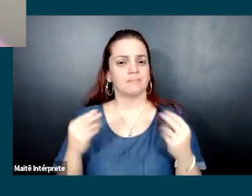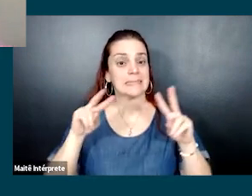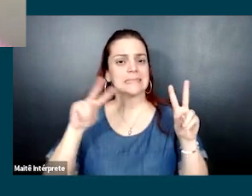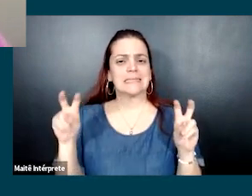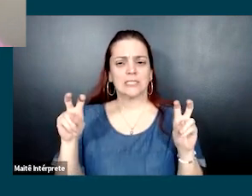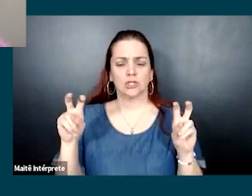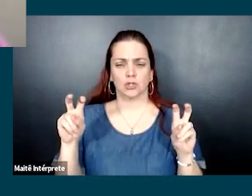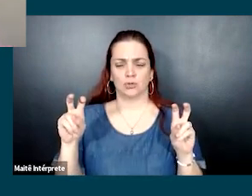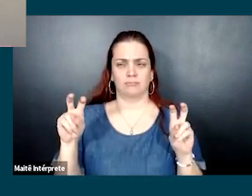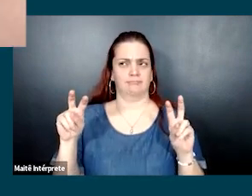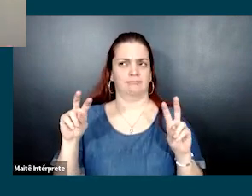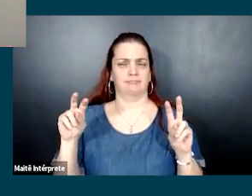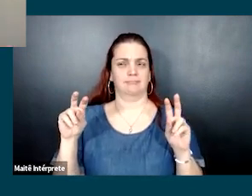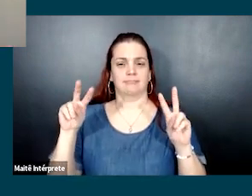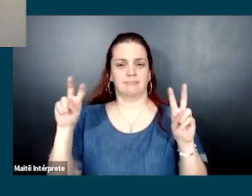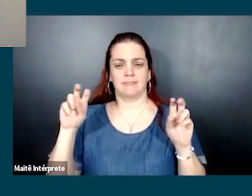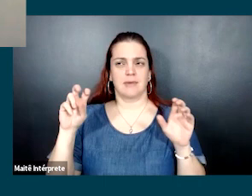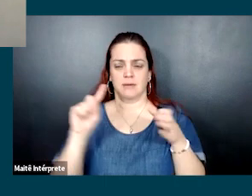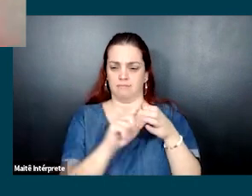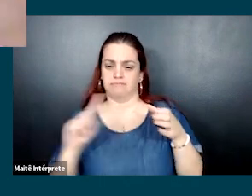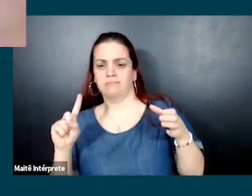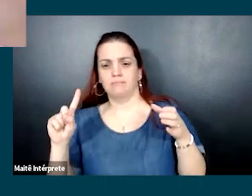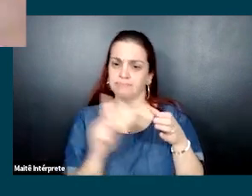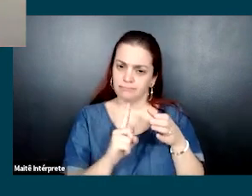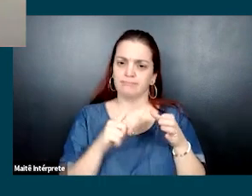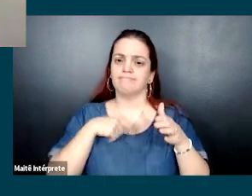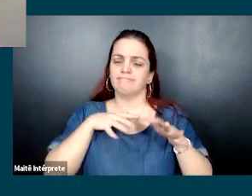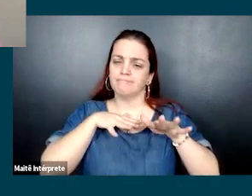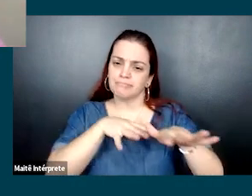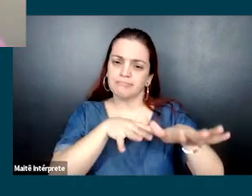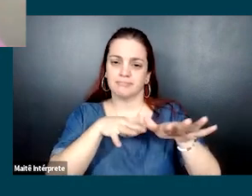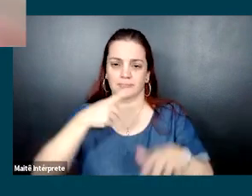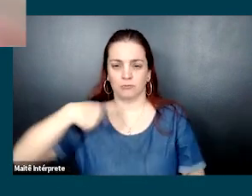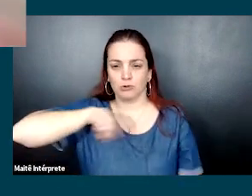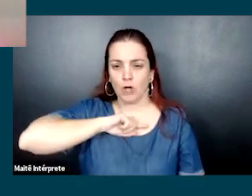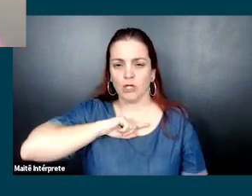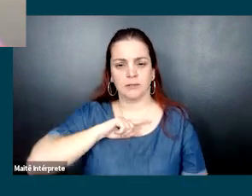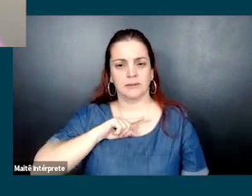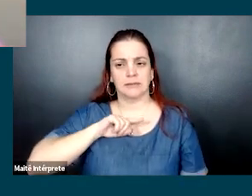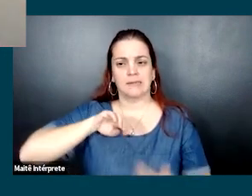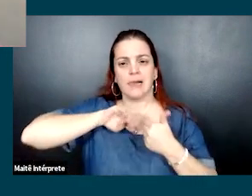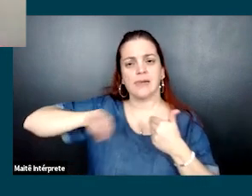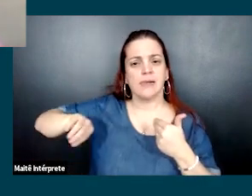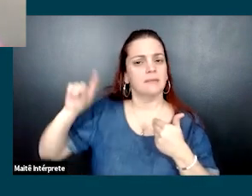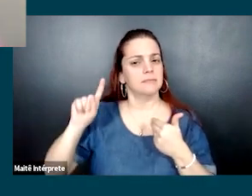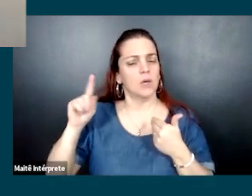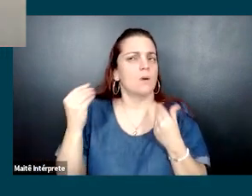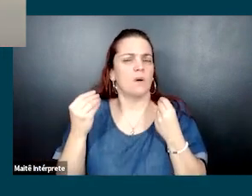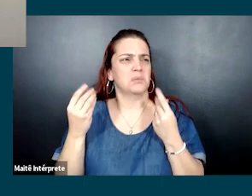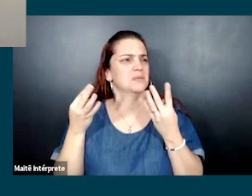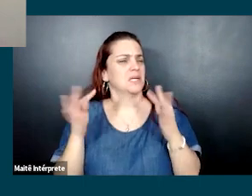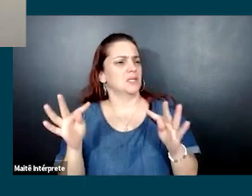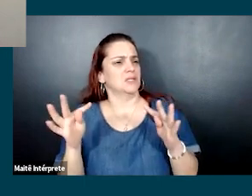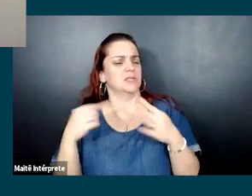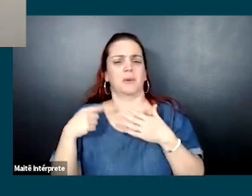para vocês como é que foi meu contato com a frase título dessa palestra, o Nada Sobre Nós Sem Nós, e como que eu conectei essa frase junto com